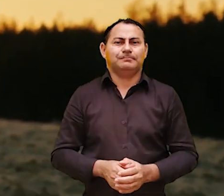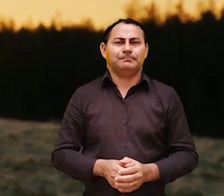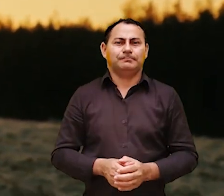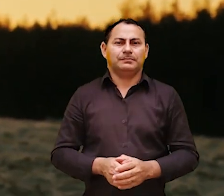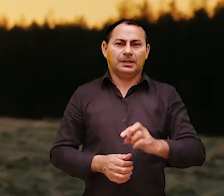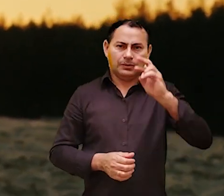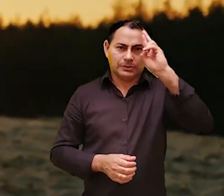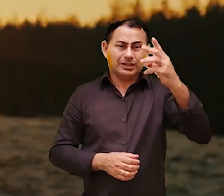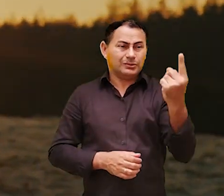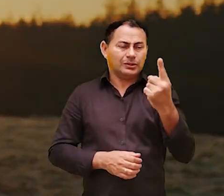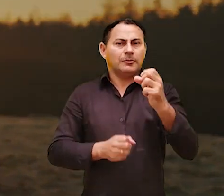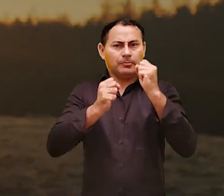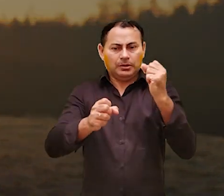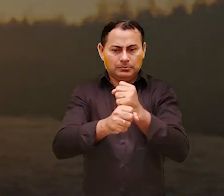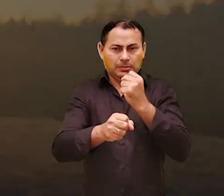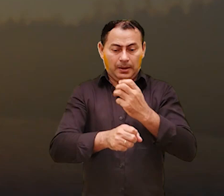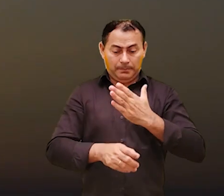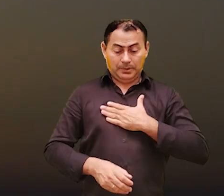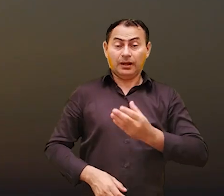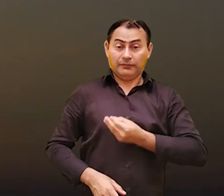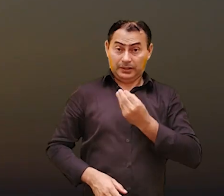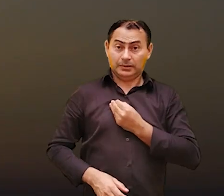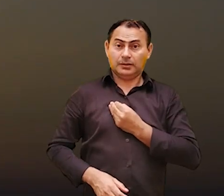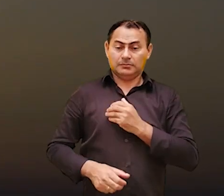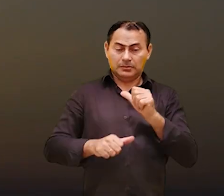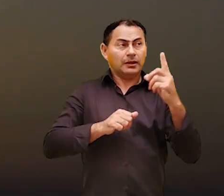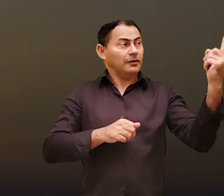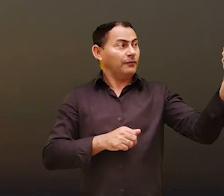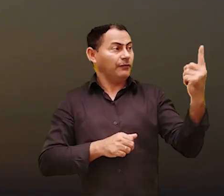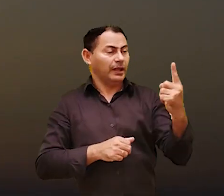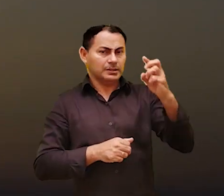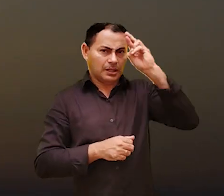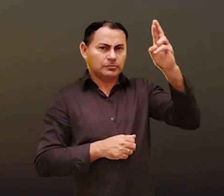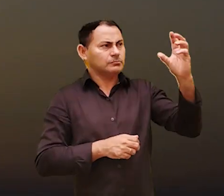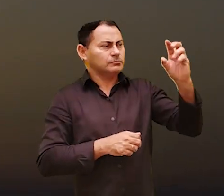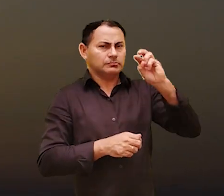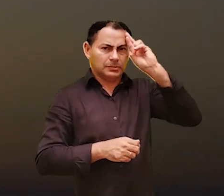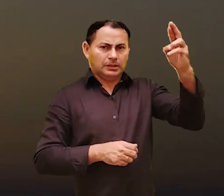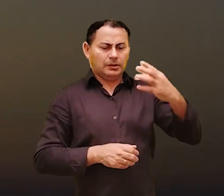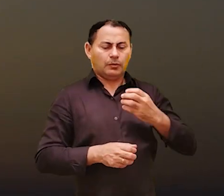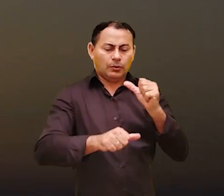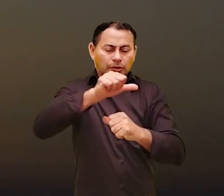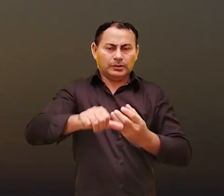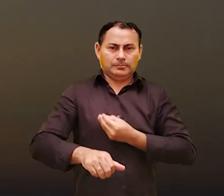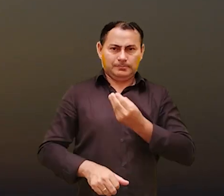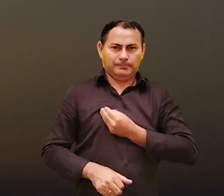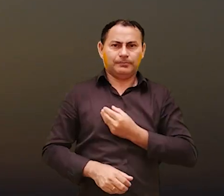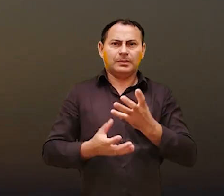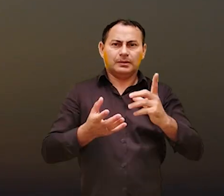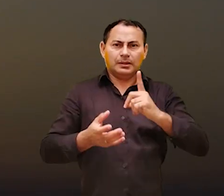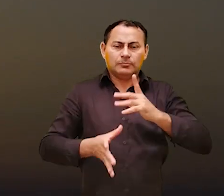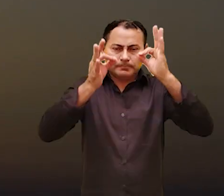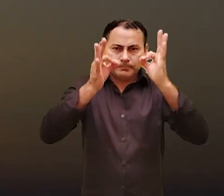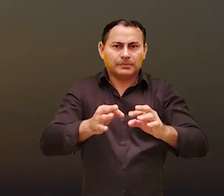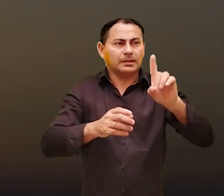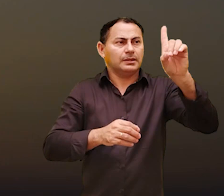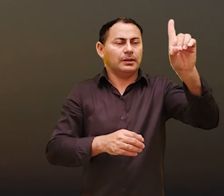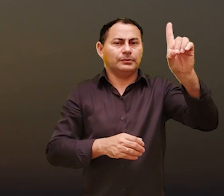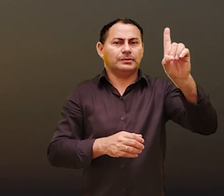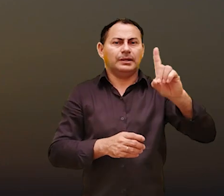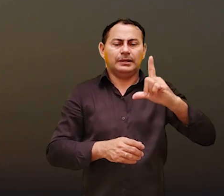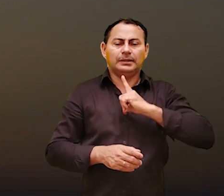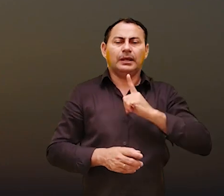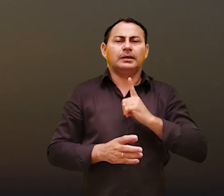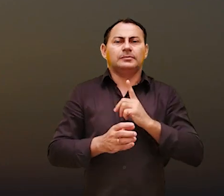certo. O Senhor sozinho pode construir a minha vida. Vem, Senhor, constrói a minha vida. Eu tenho certeza